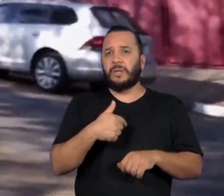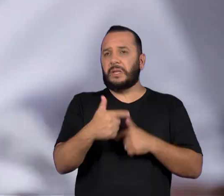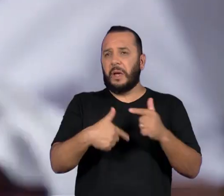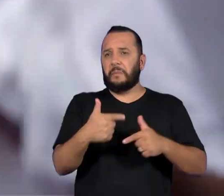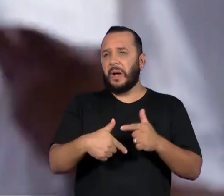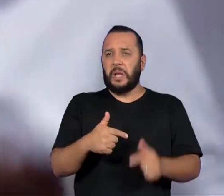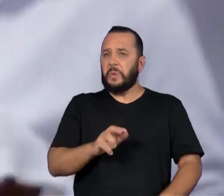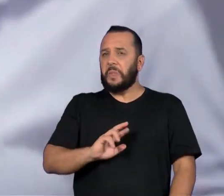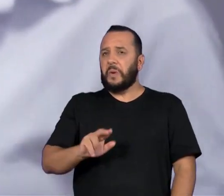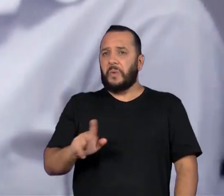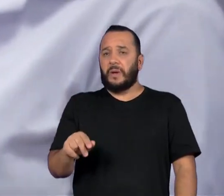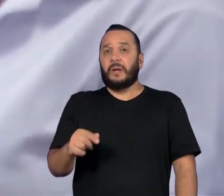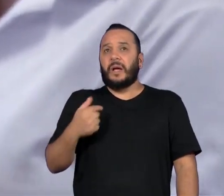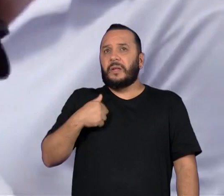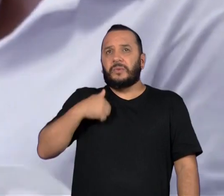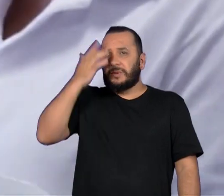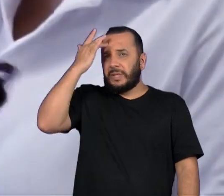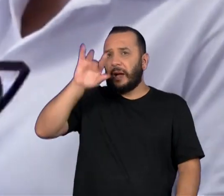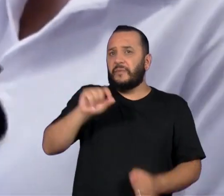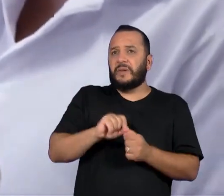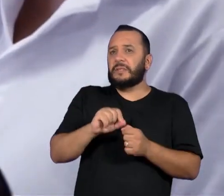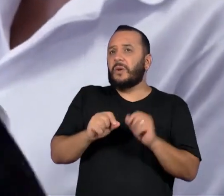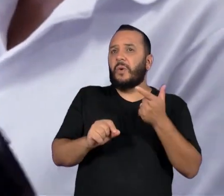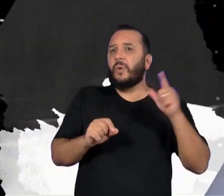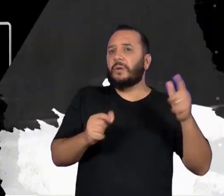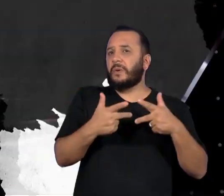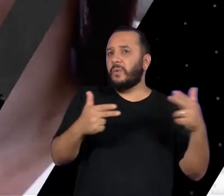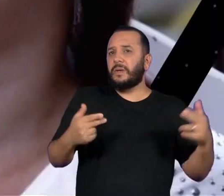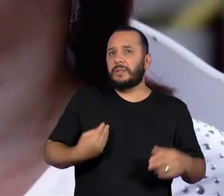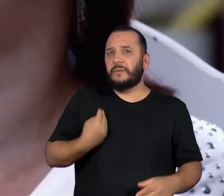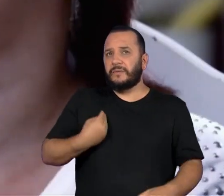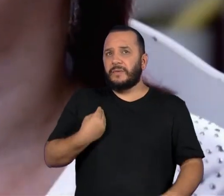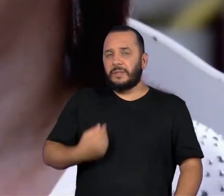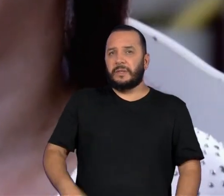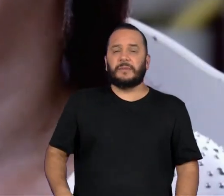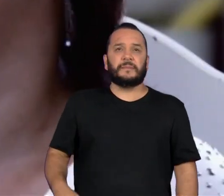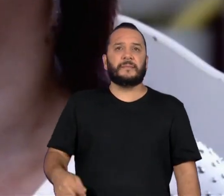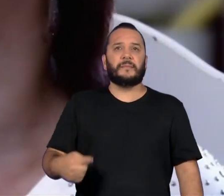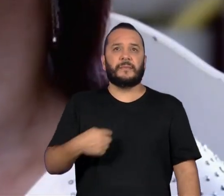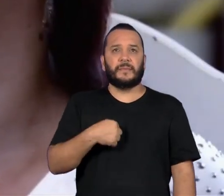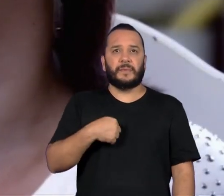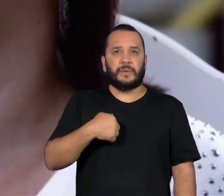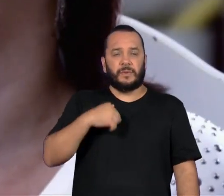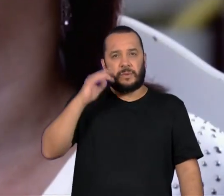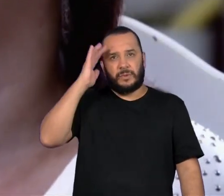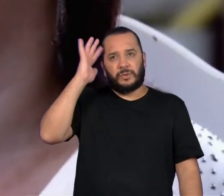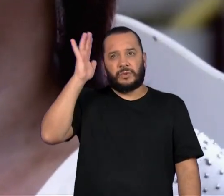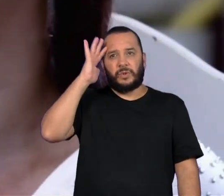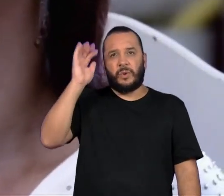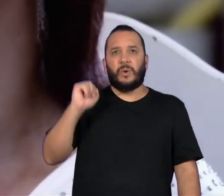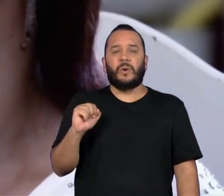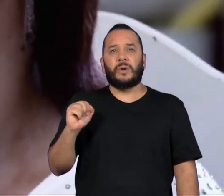hoje, ela fala que não sabe fazer outra coisa na vida dela. Eu tinha um sonho,